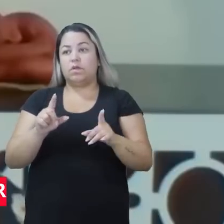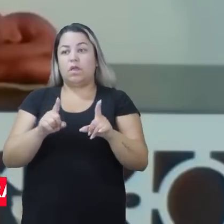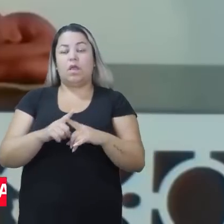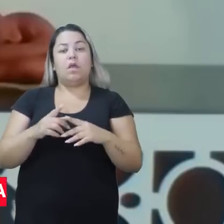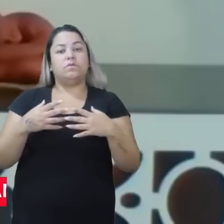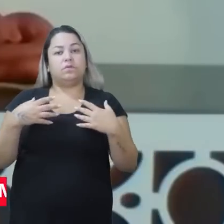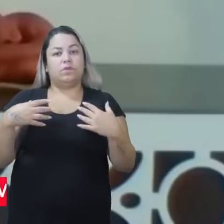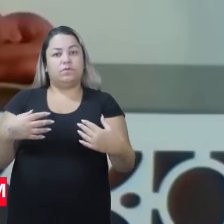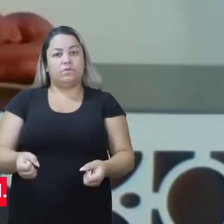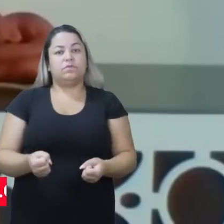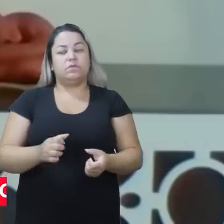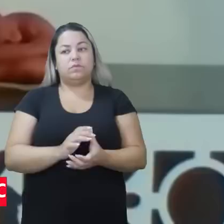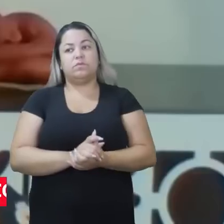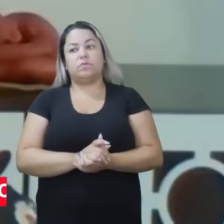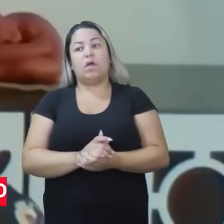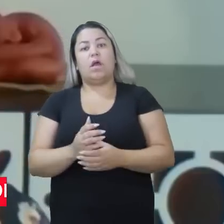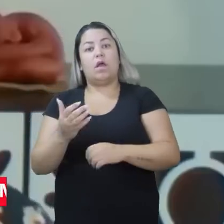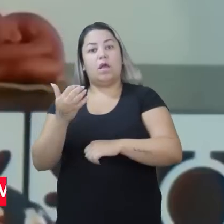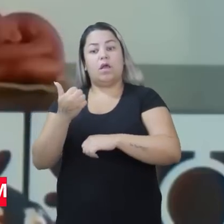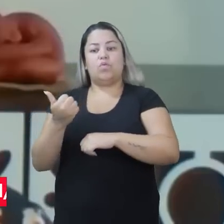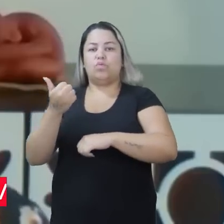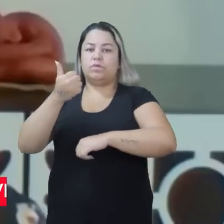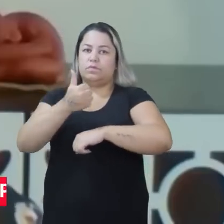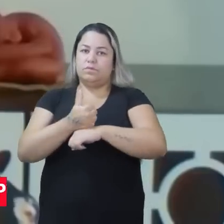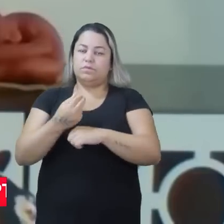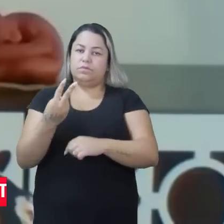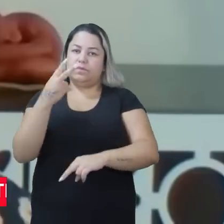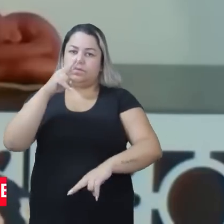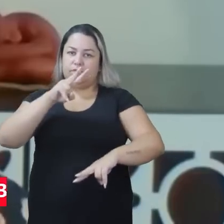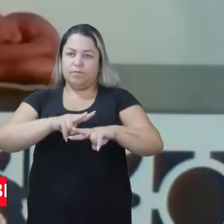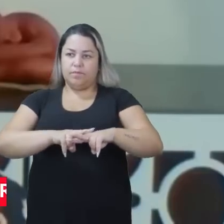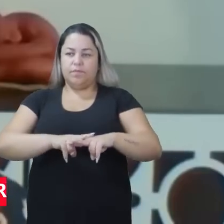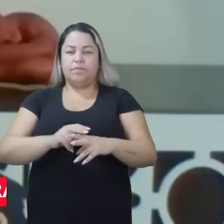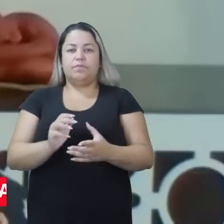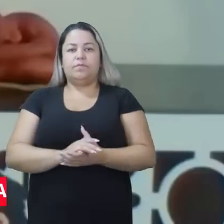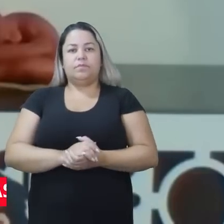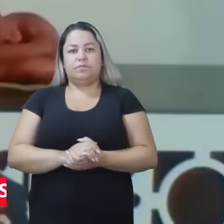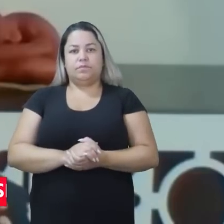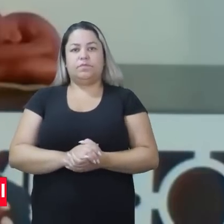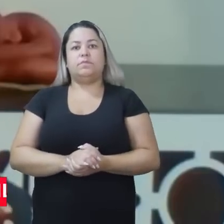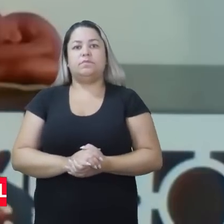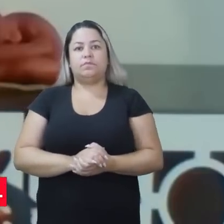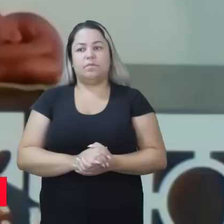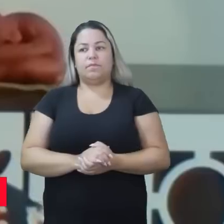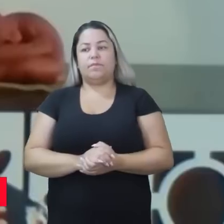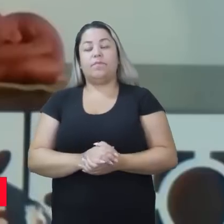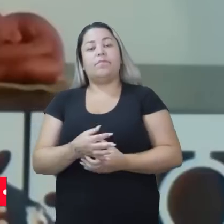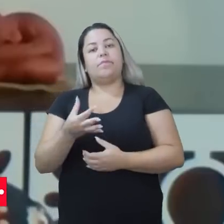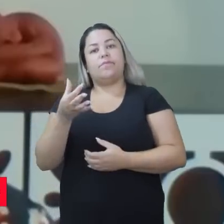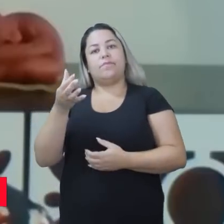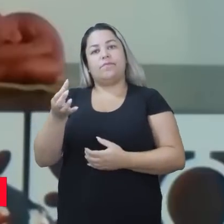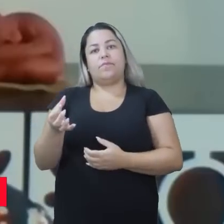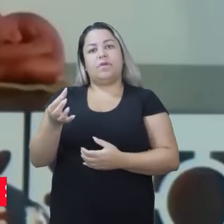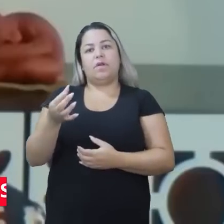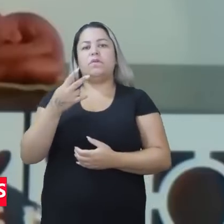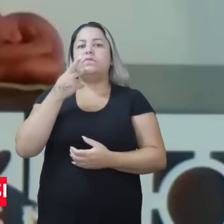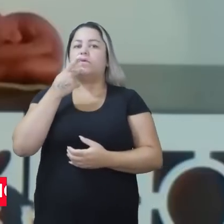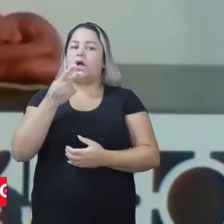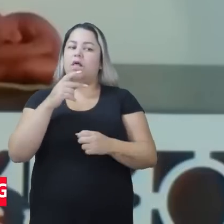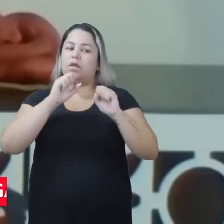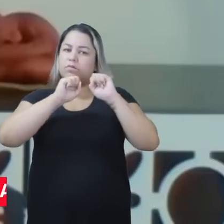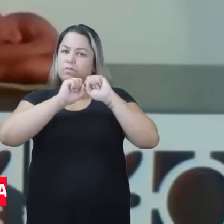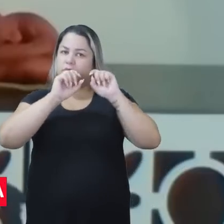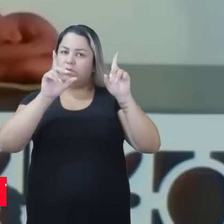aderiram ao golpe, né? 2 estão presos. 6 disseram claramente